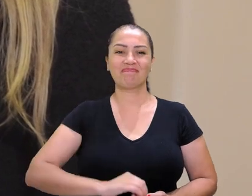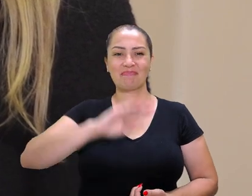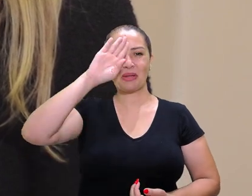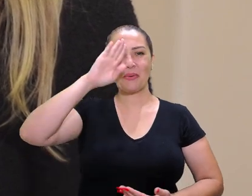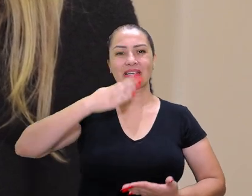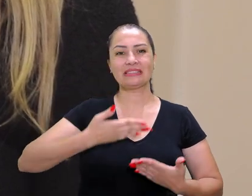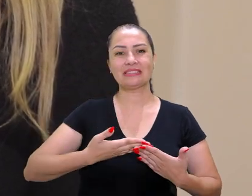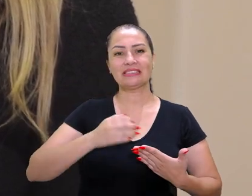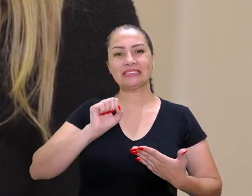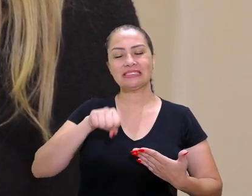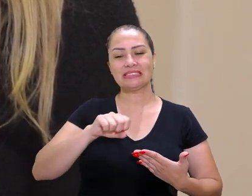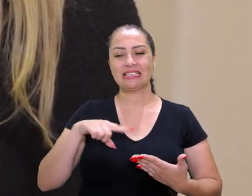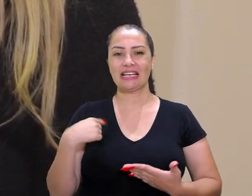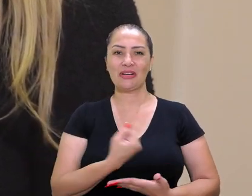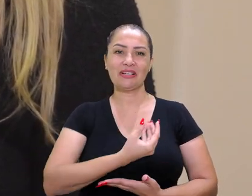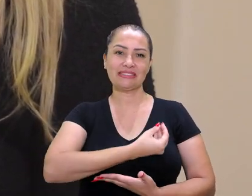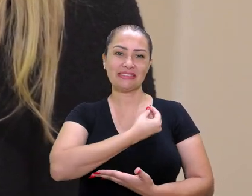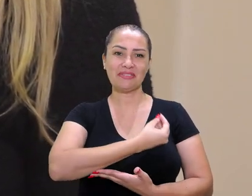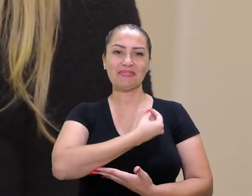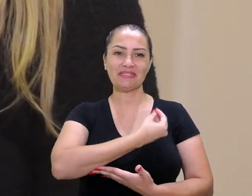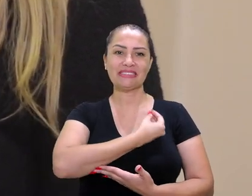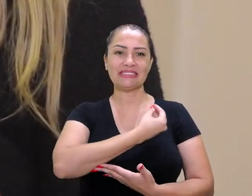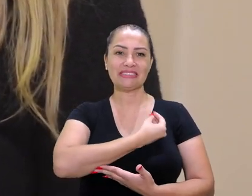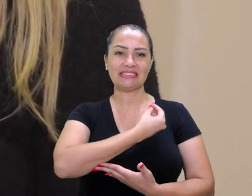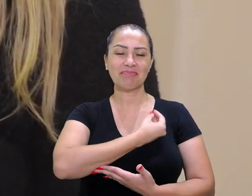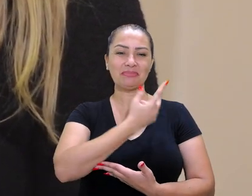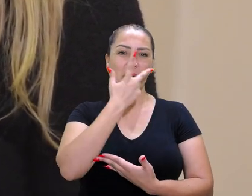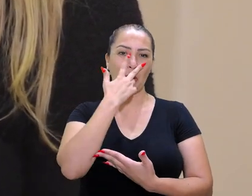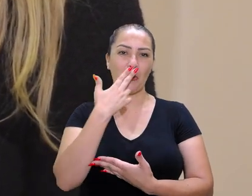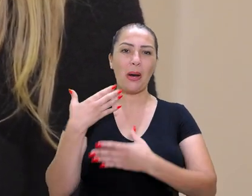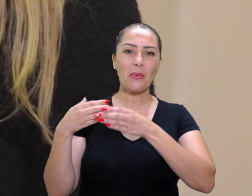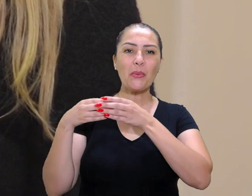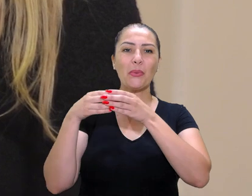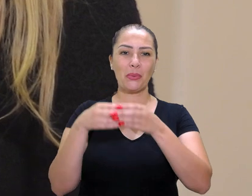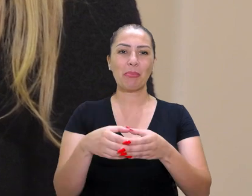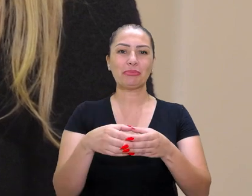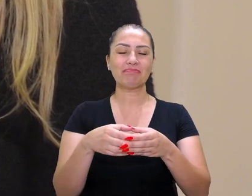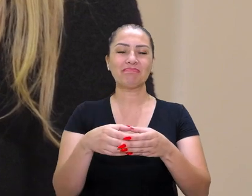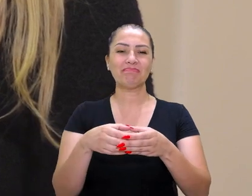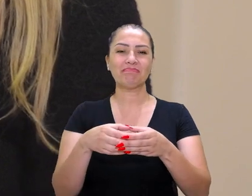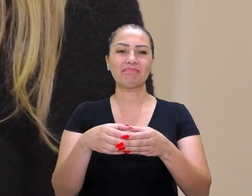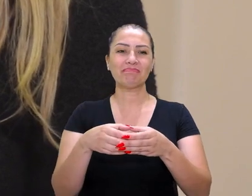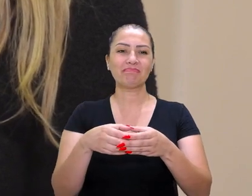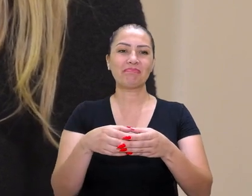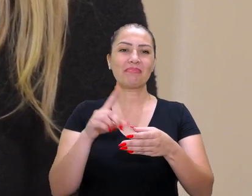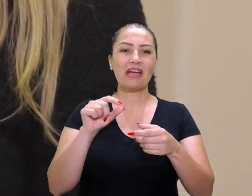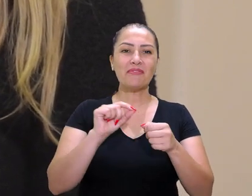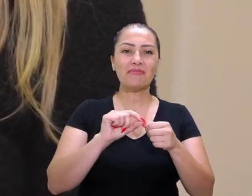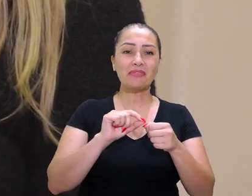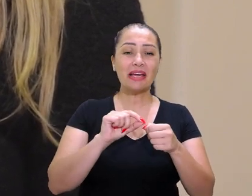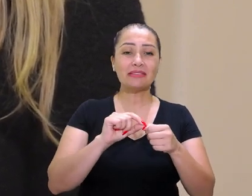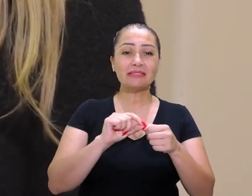acredito que a nossa vida, e assim como o grupo, né, a existência do grupo, ela é feita por etapas,